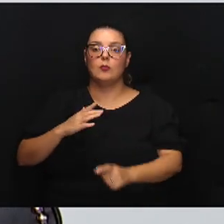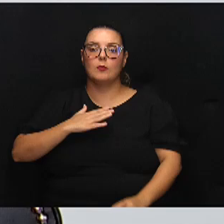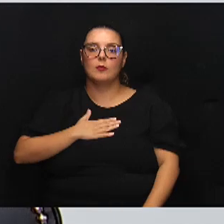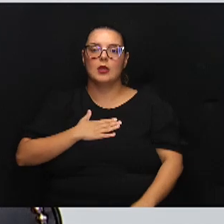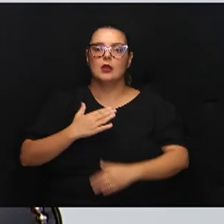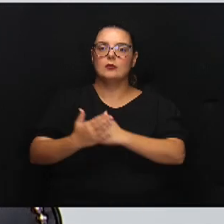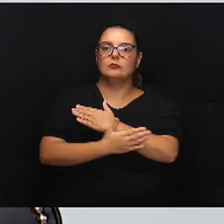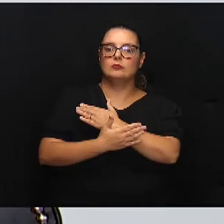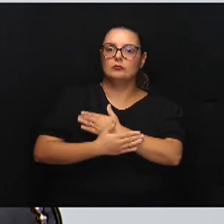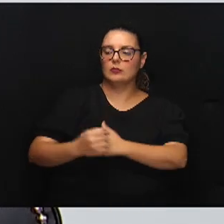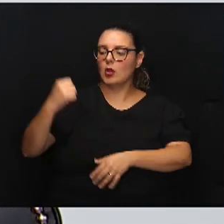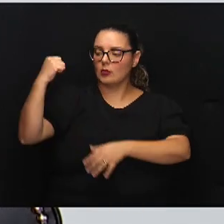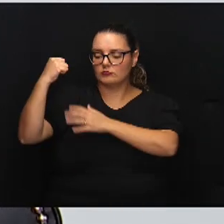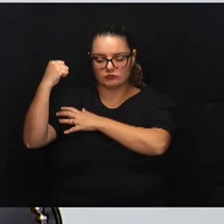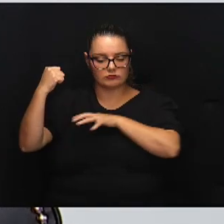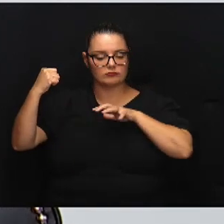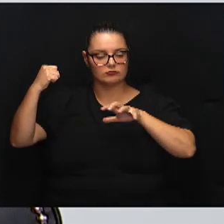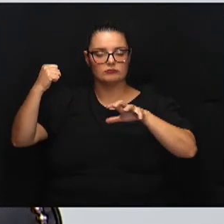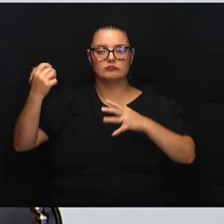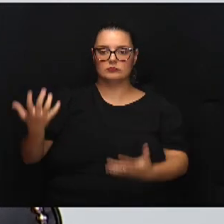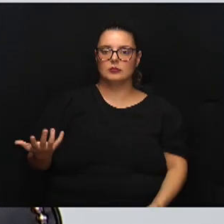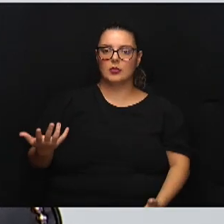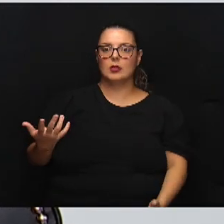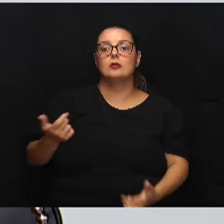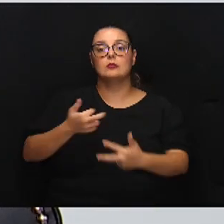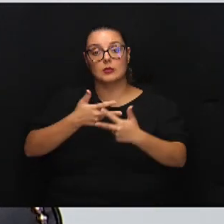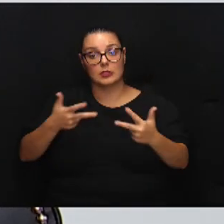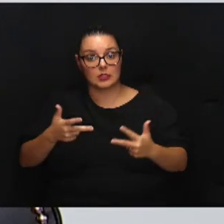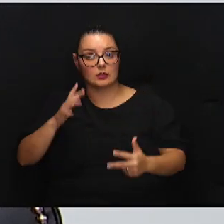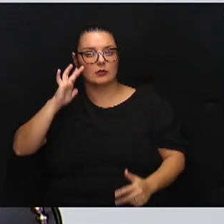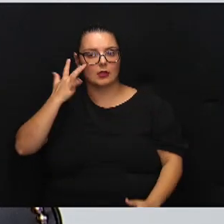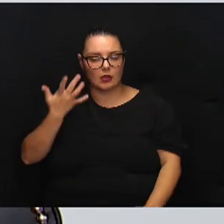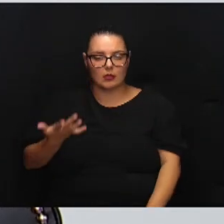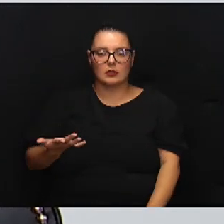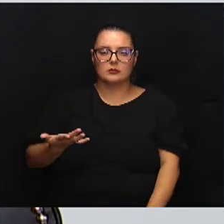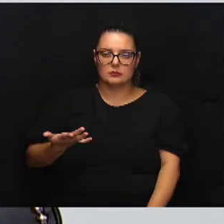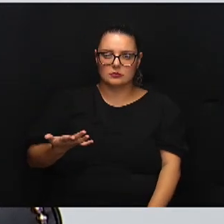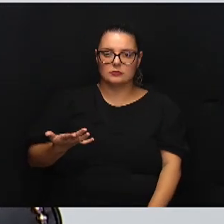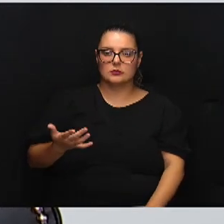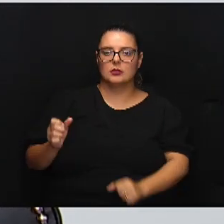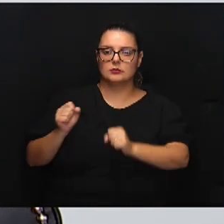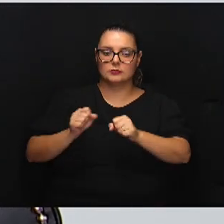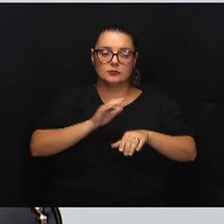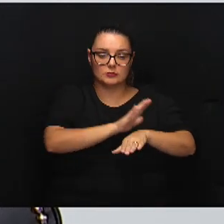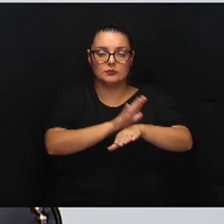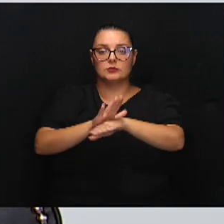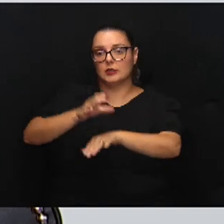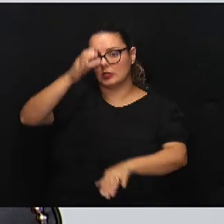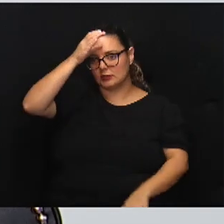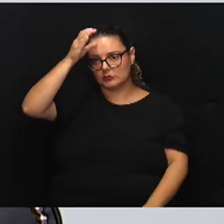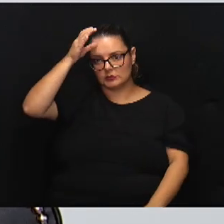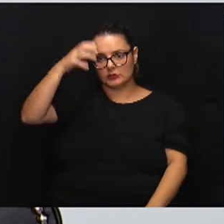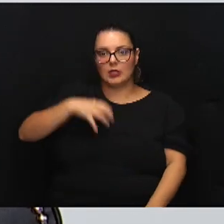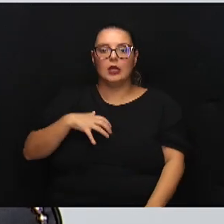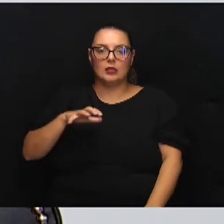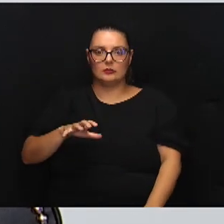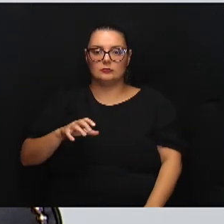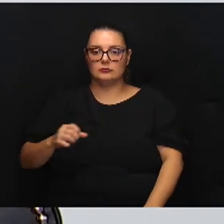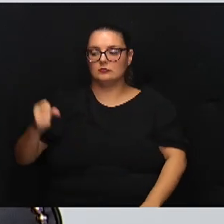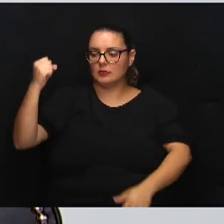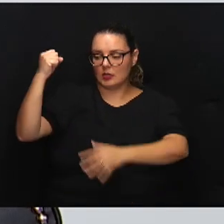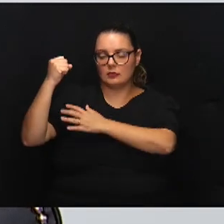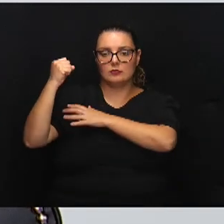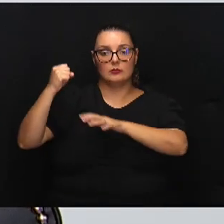no meu empoderamento. E uma das coisas que eu acho que eu posso ajudar minhas clientes é nisso, empoderá-las,